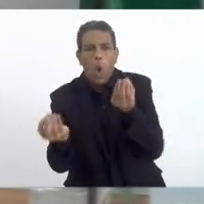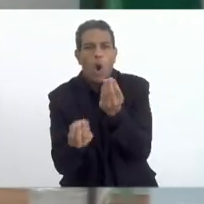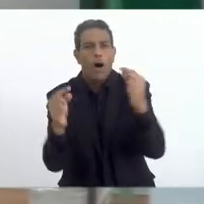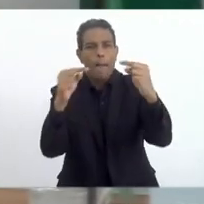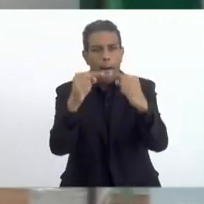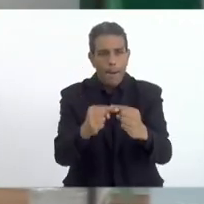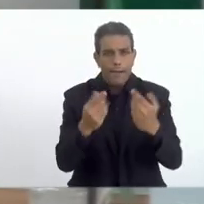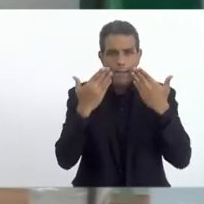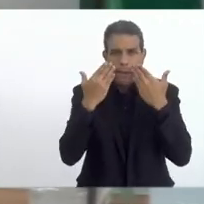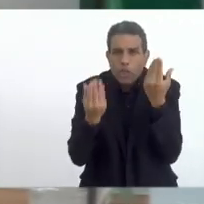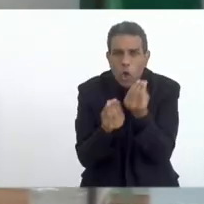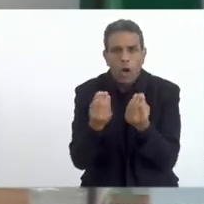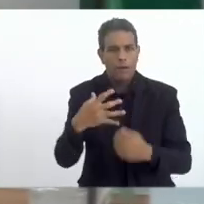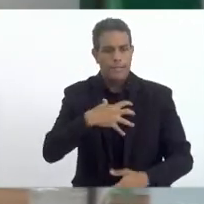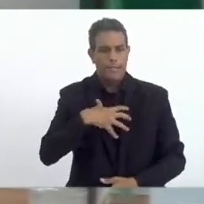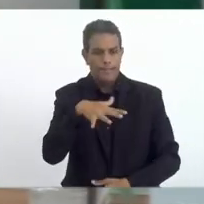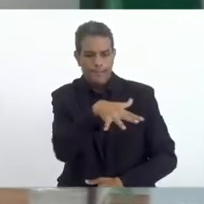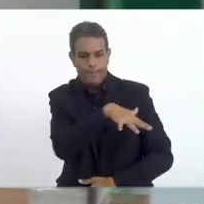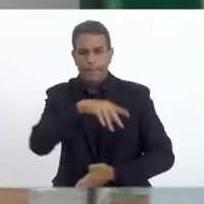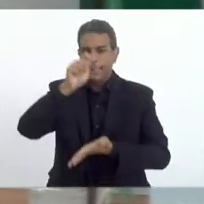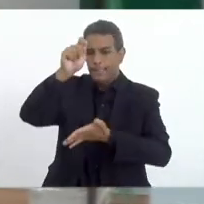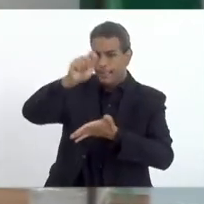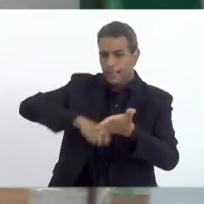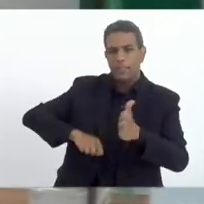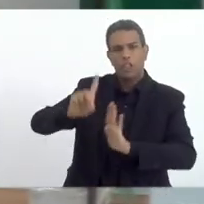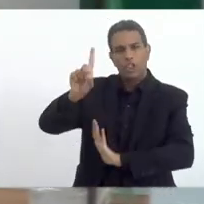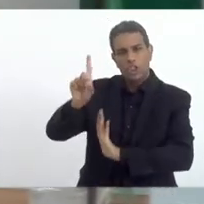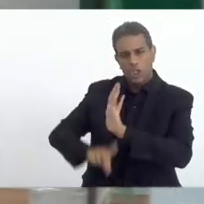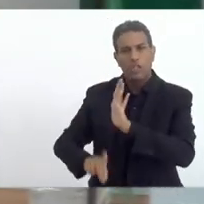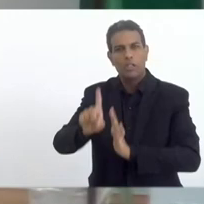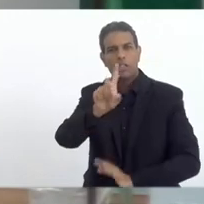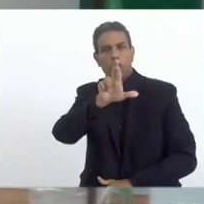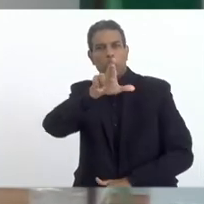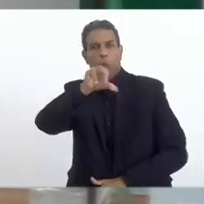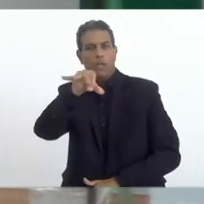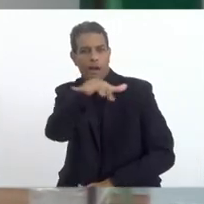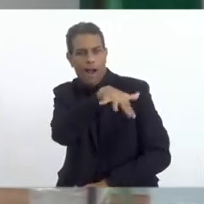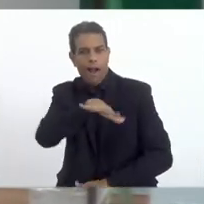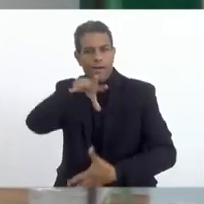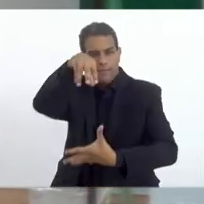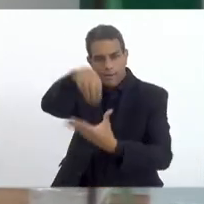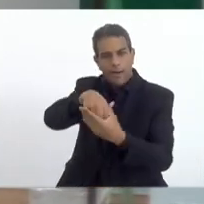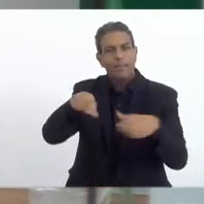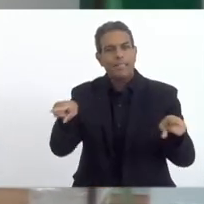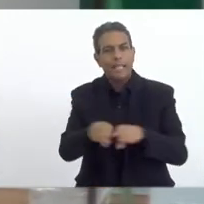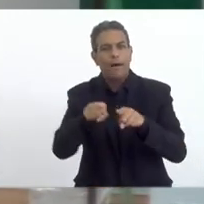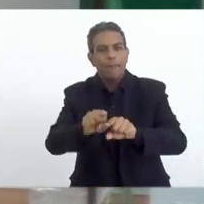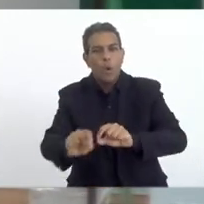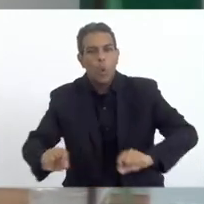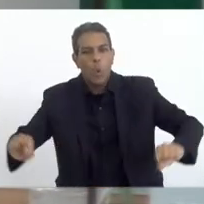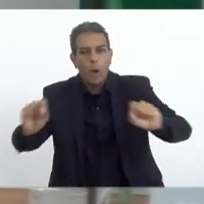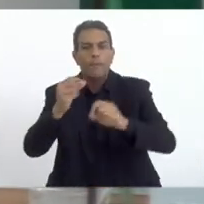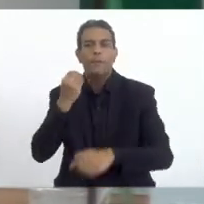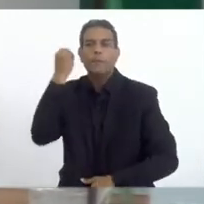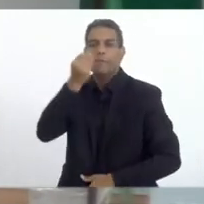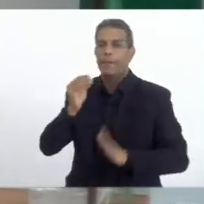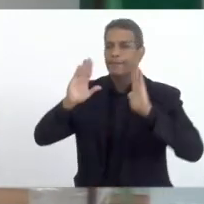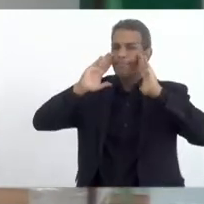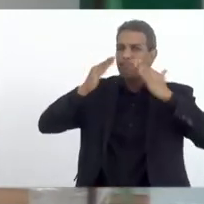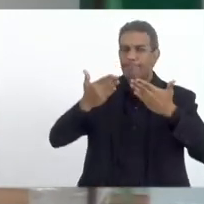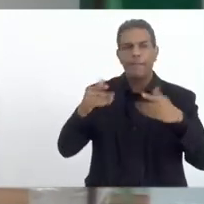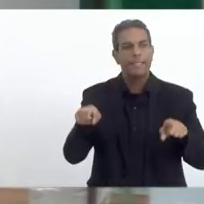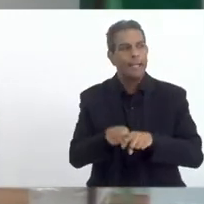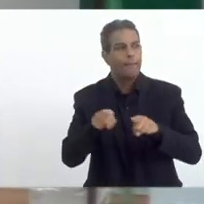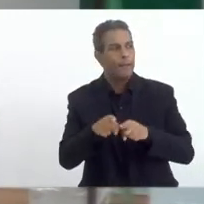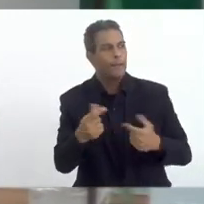para mostrar, assinado pela direção do Rio Previdência, que tanto a questão específica do especialista